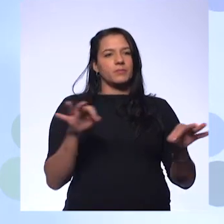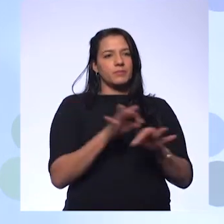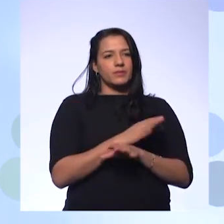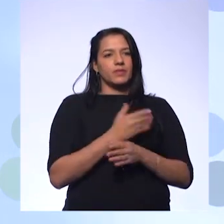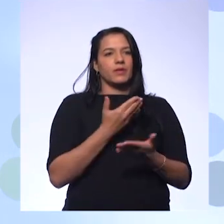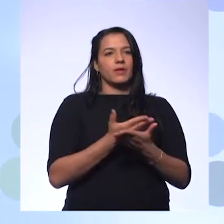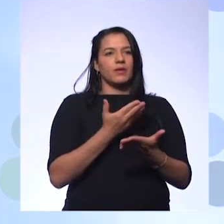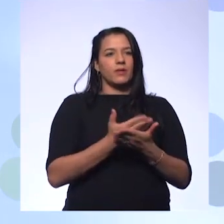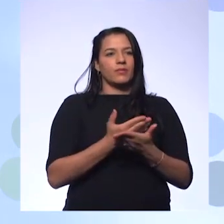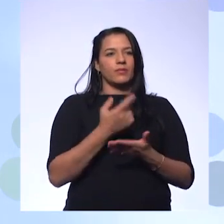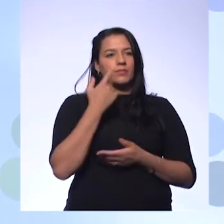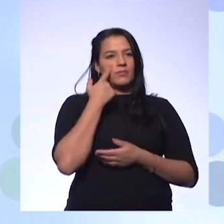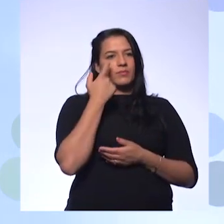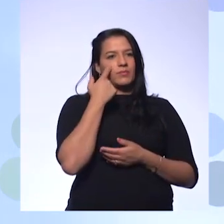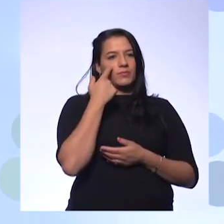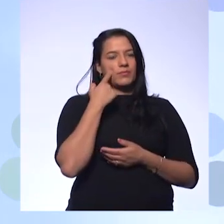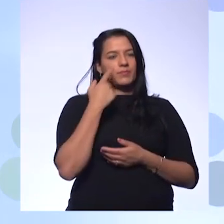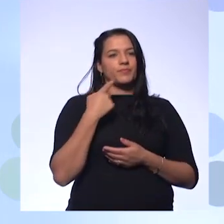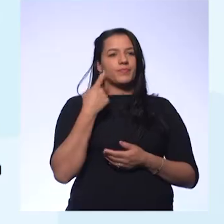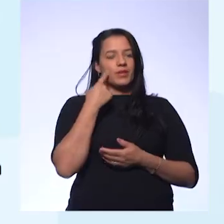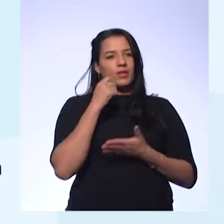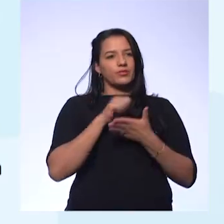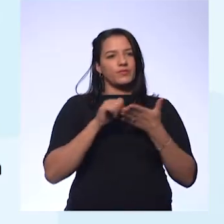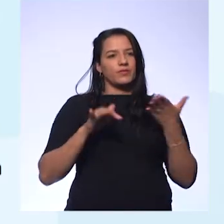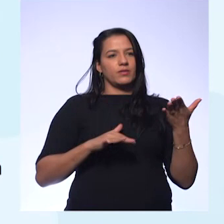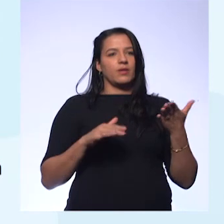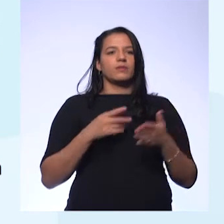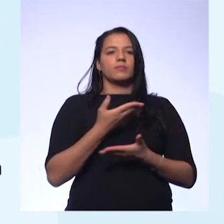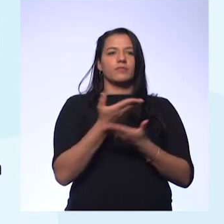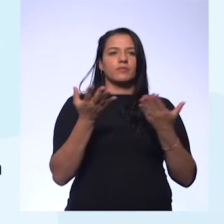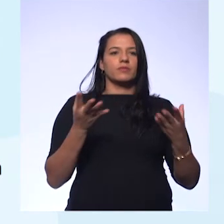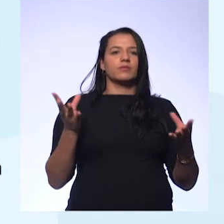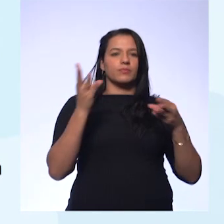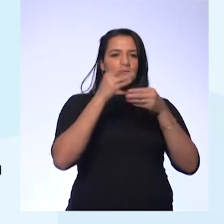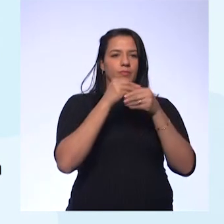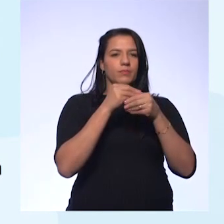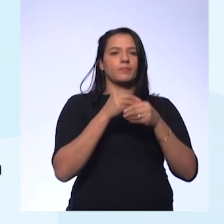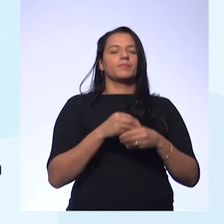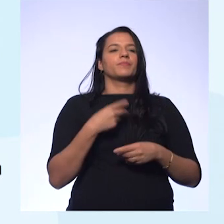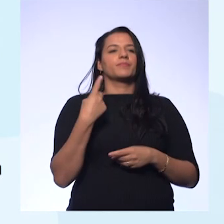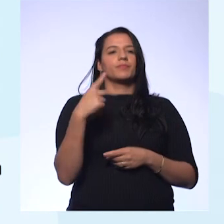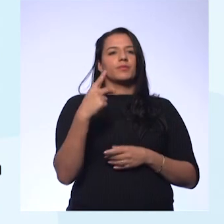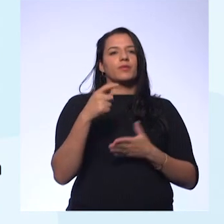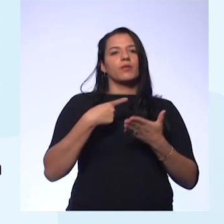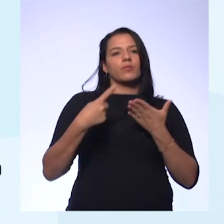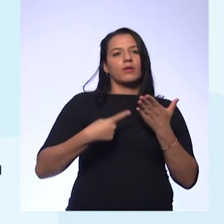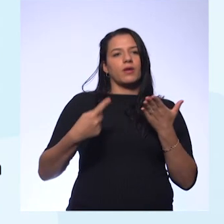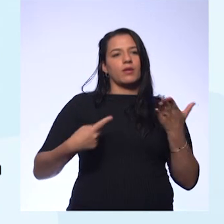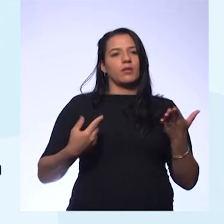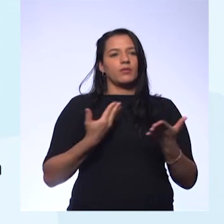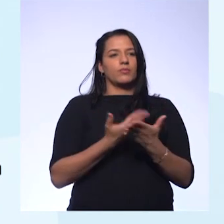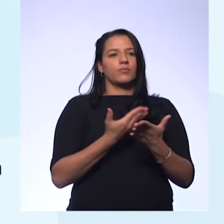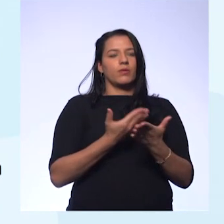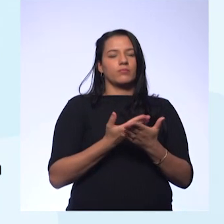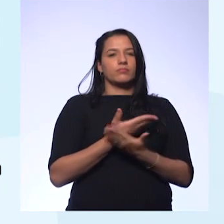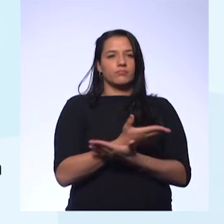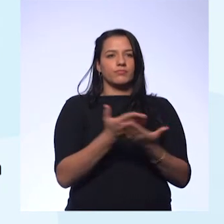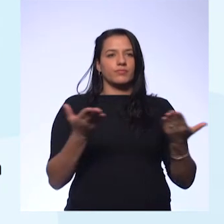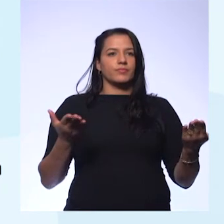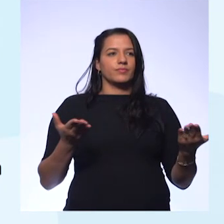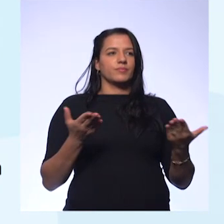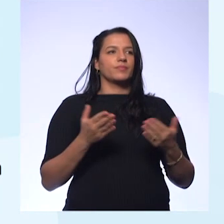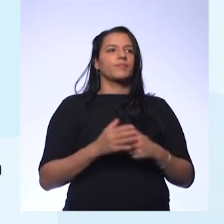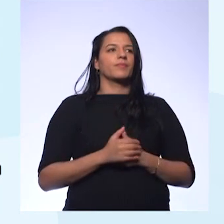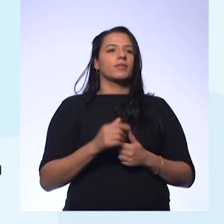aula, uma proposta de atividade complementar que está no caderno do aluno de vocês, tá? Nós temos